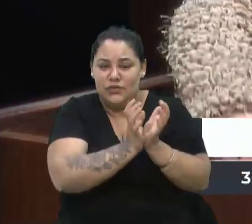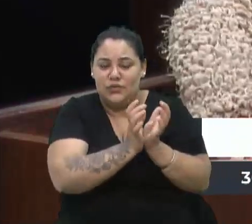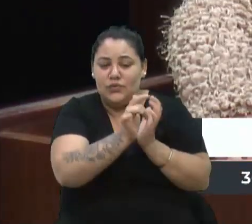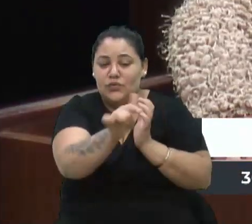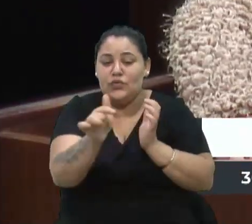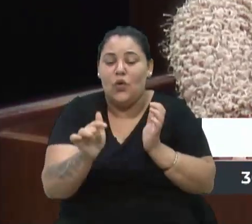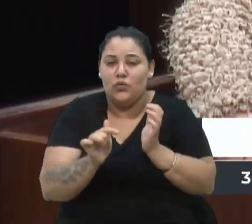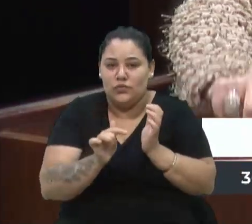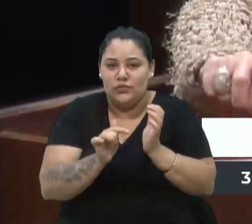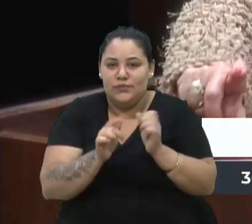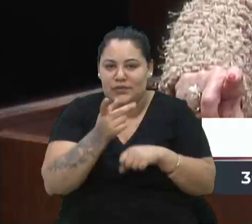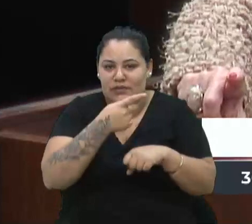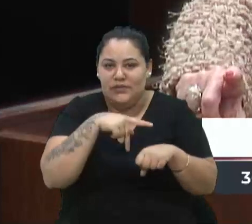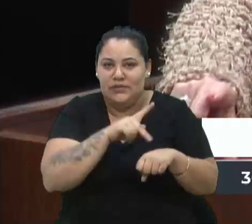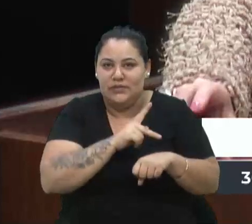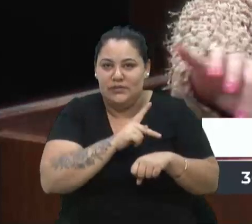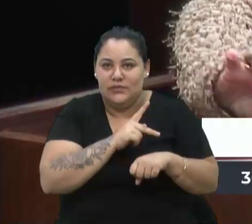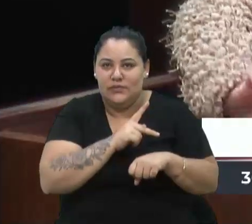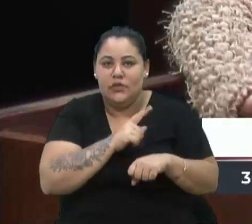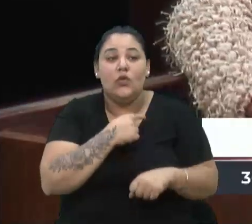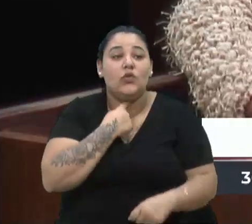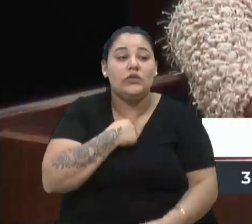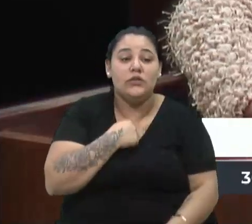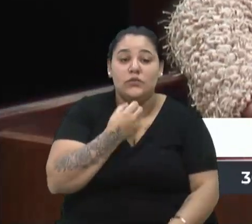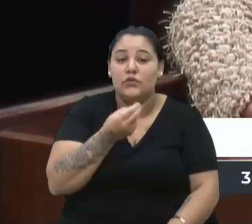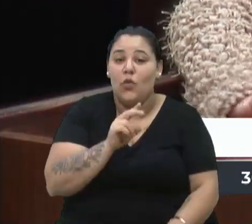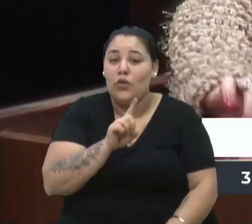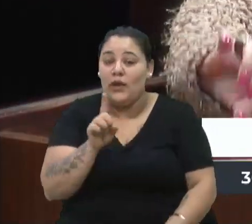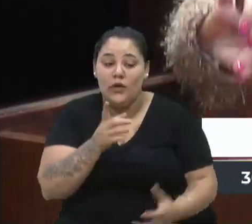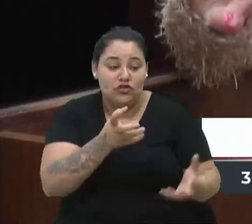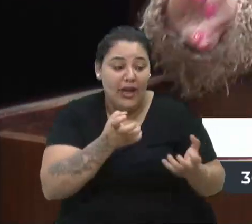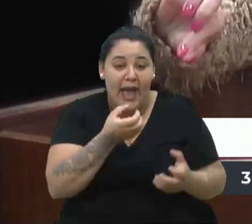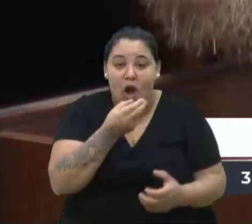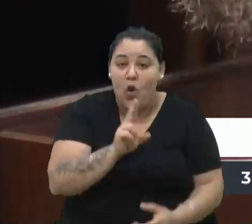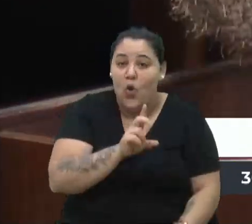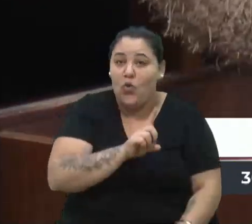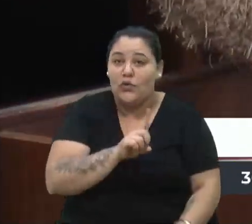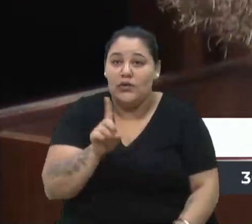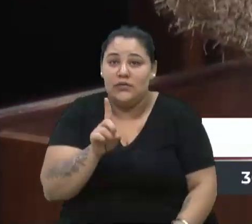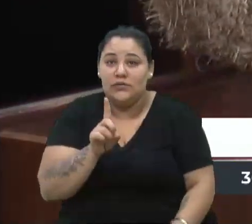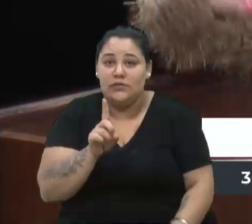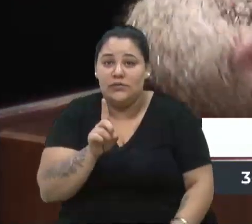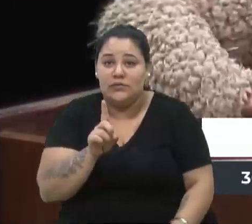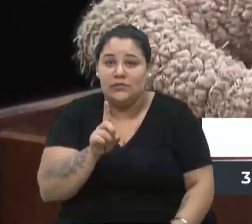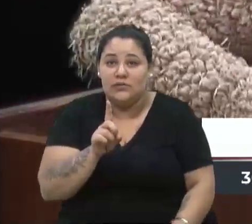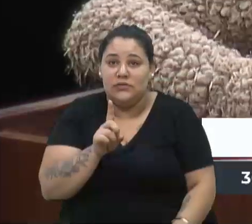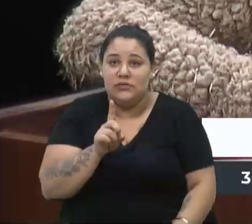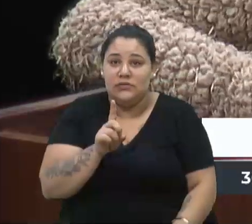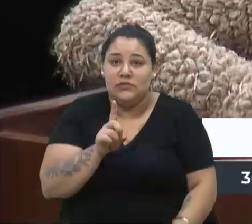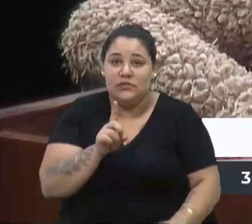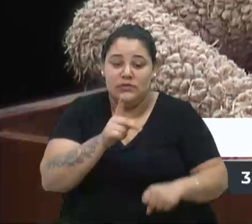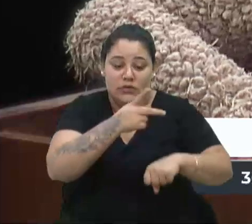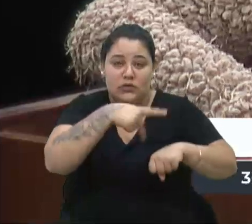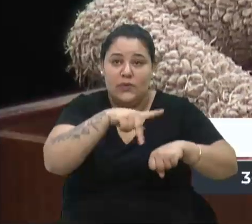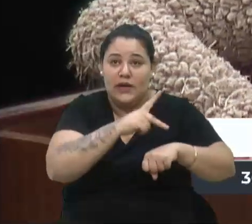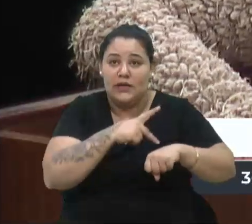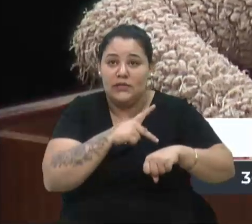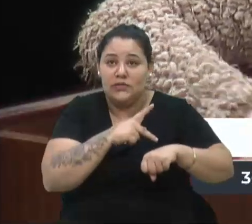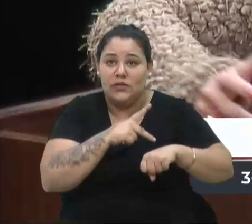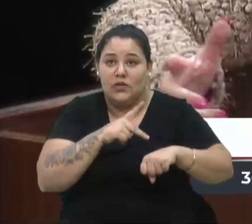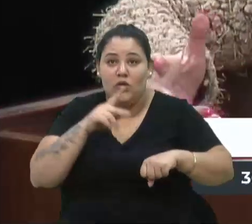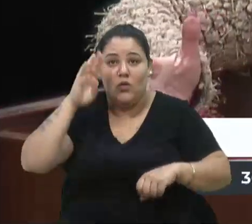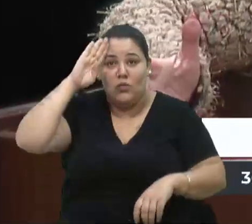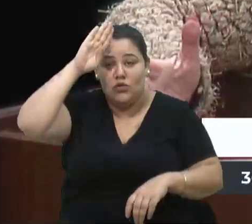outros países. Gostemos ou não, queiramos ou não, são os países que existem lá. Sim, o